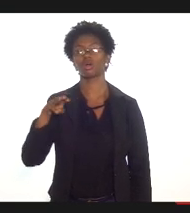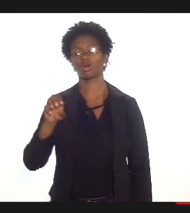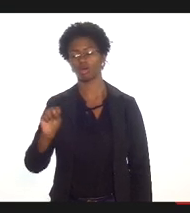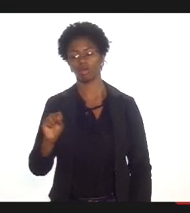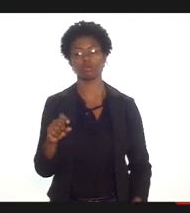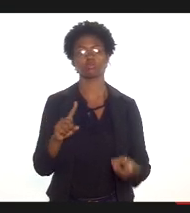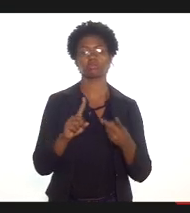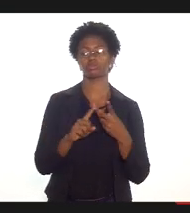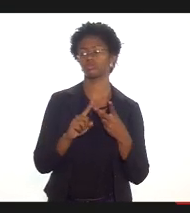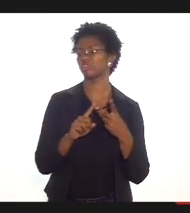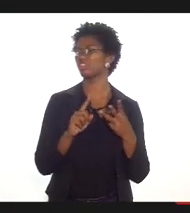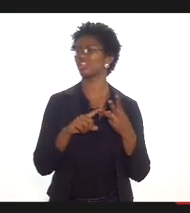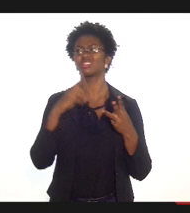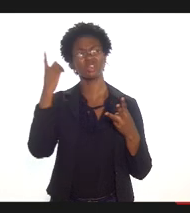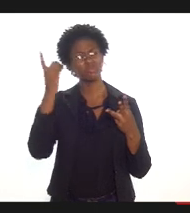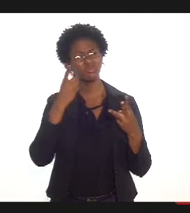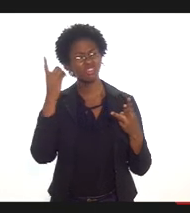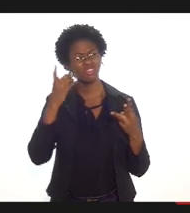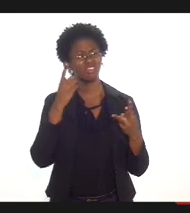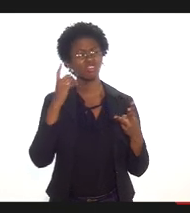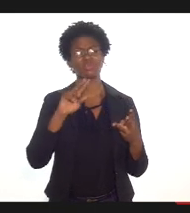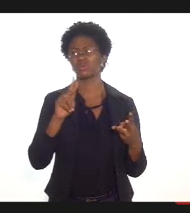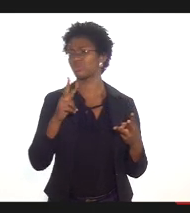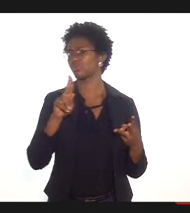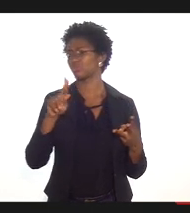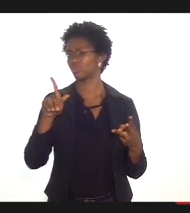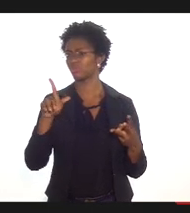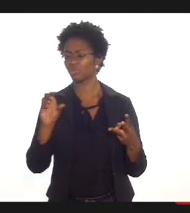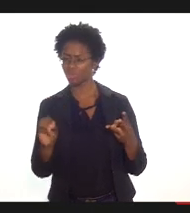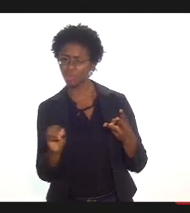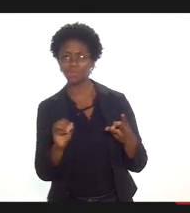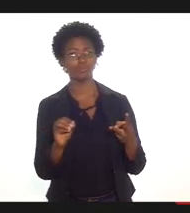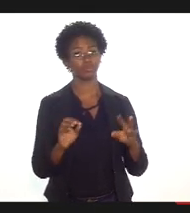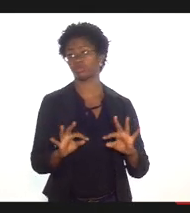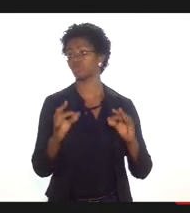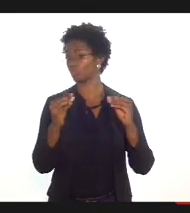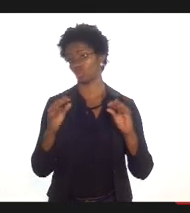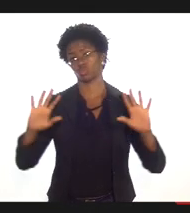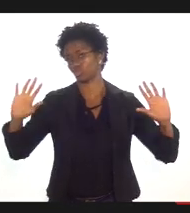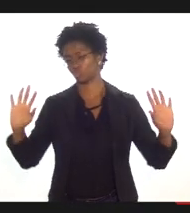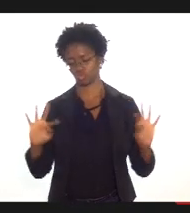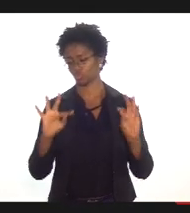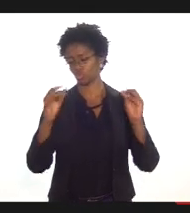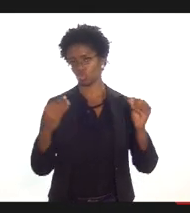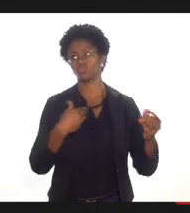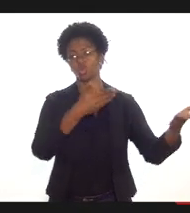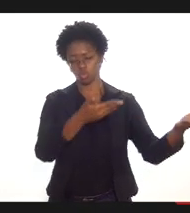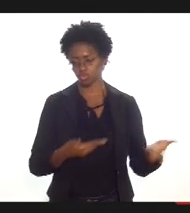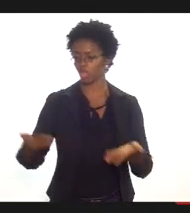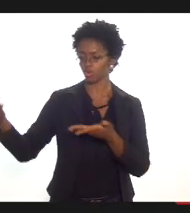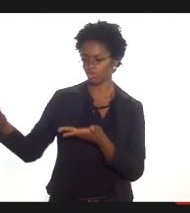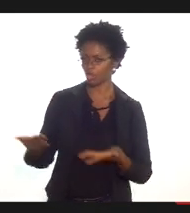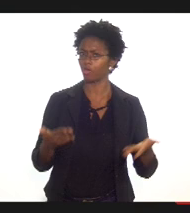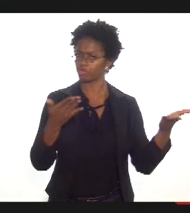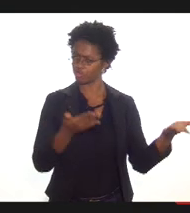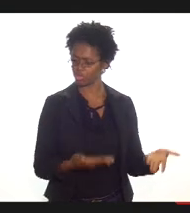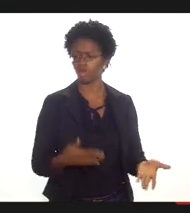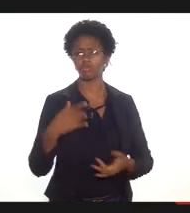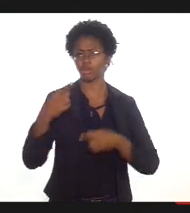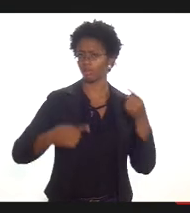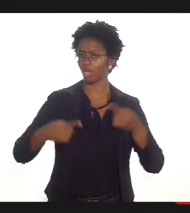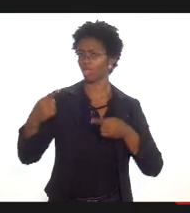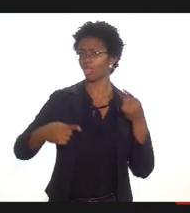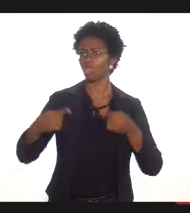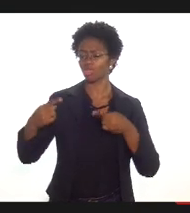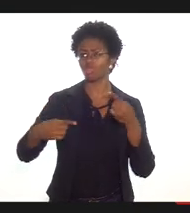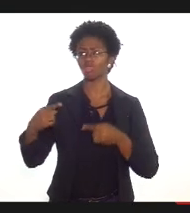deputado Hugo Leal, enfim, convidamos todos os deputados para estarem aqui também, debatendo